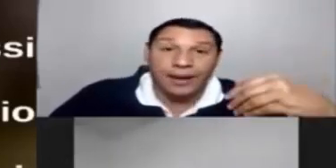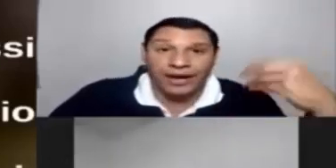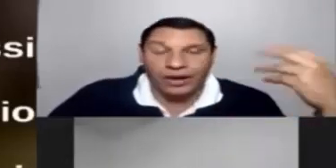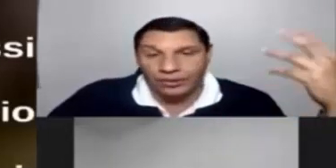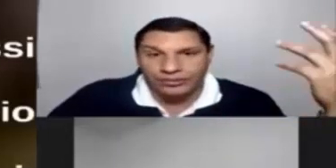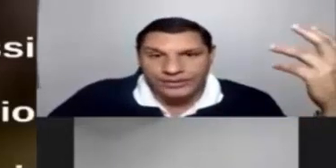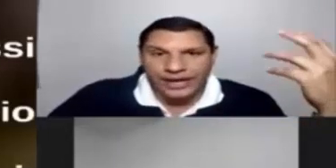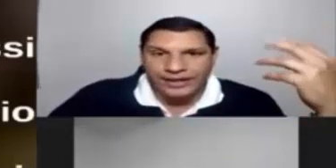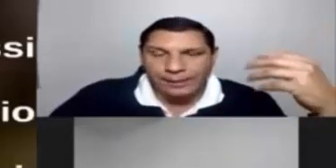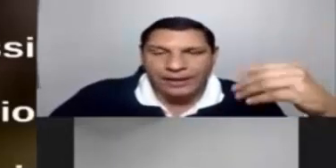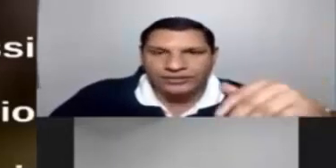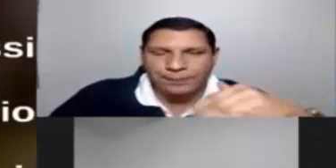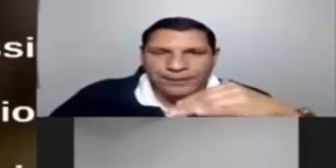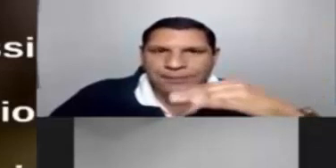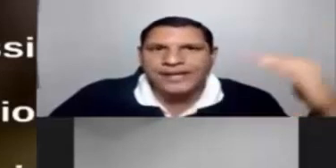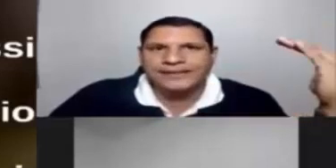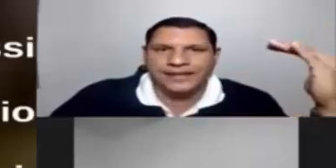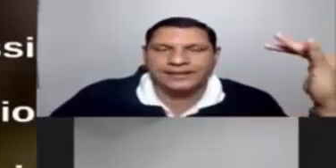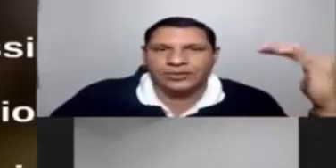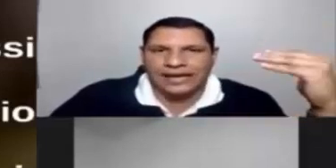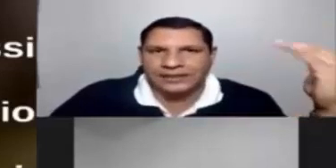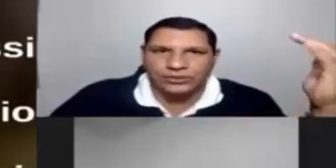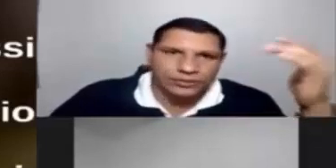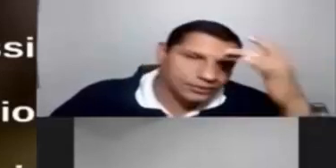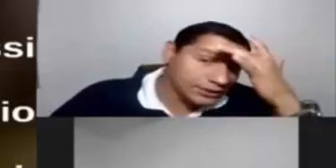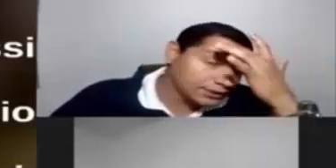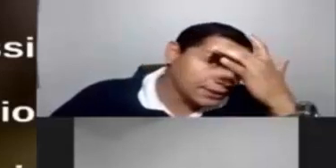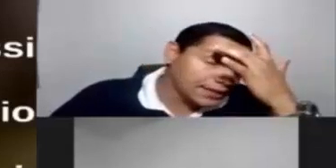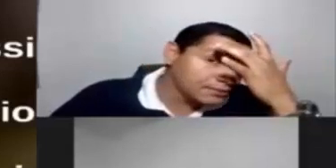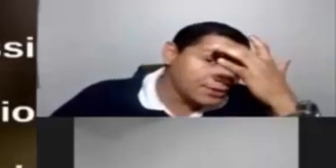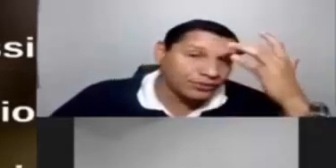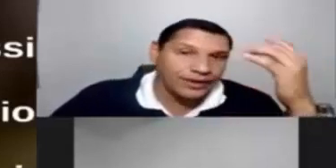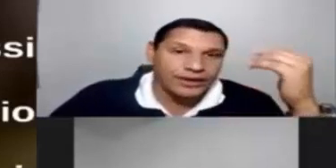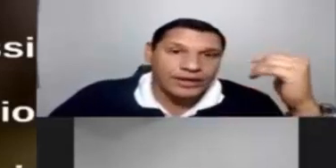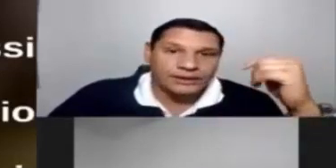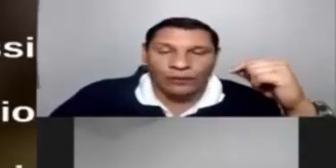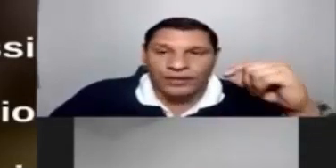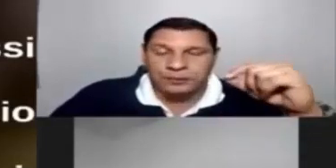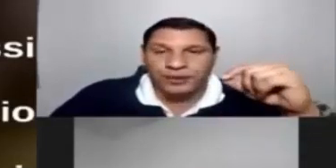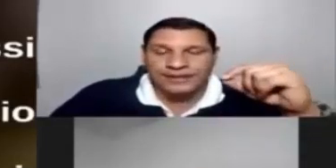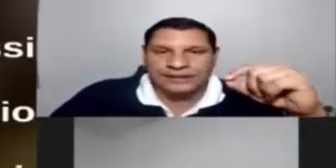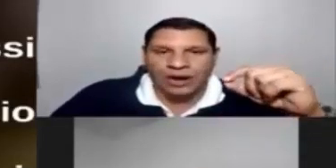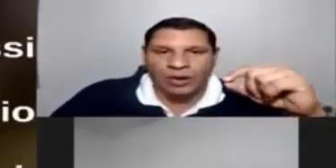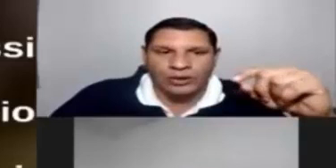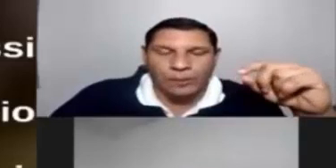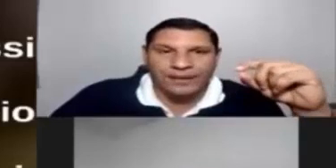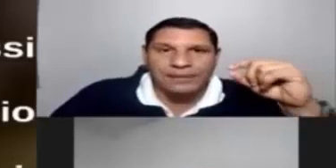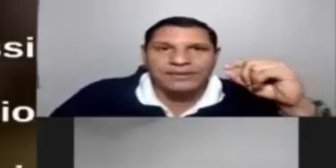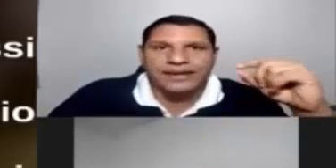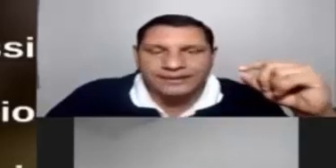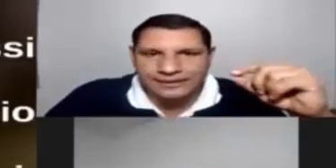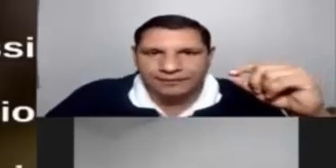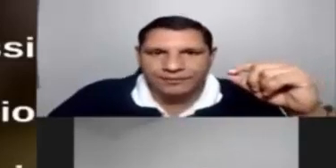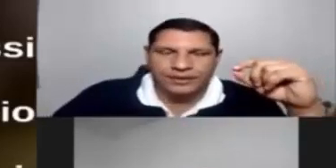quem é Abraão? E aí, Abraão tem preeminência entre o Lázaro e ele mesmo, né? Talvez por ele ser alguém com